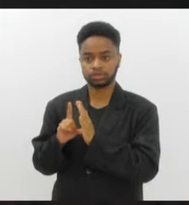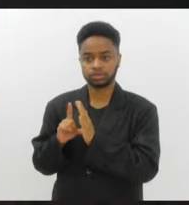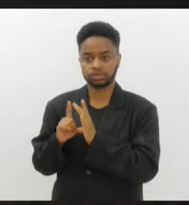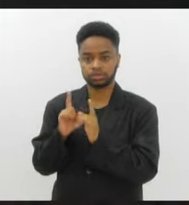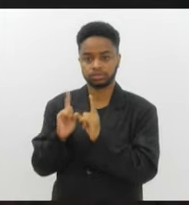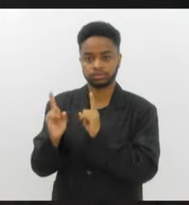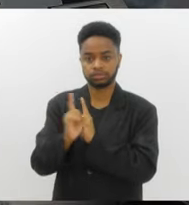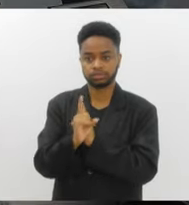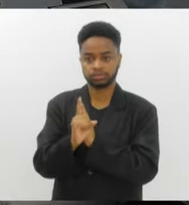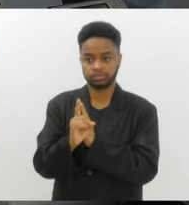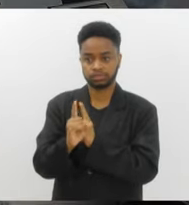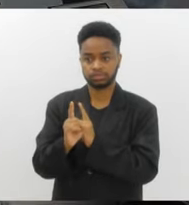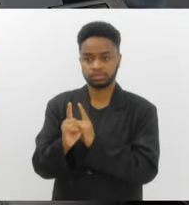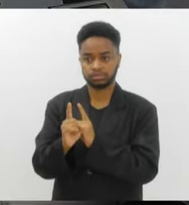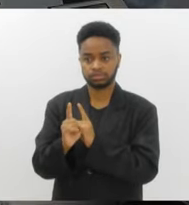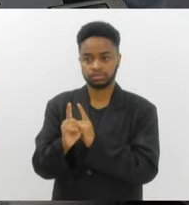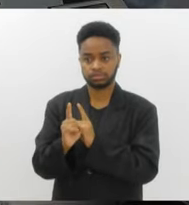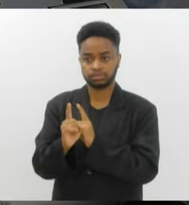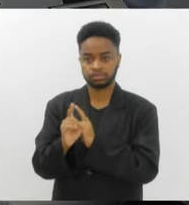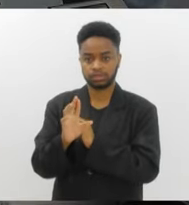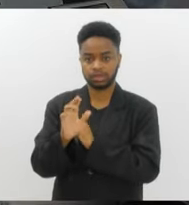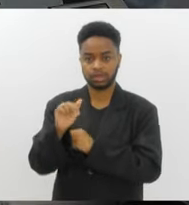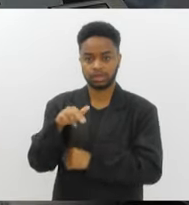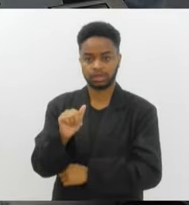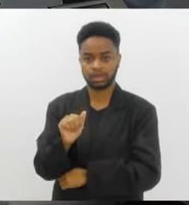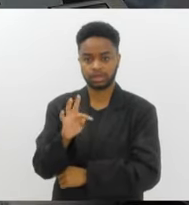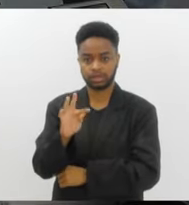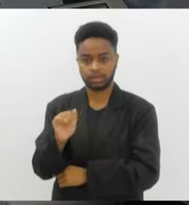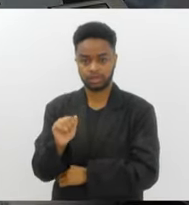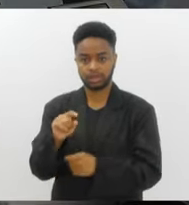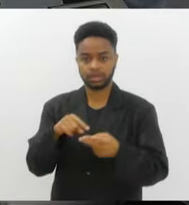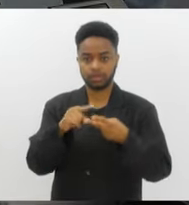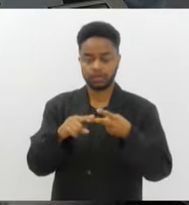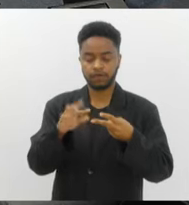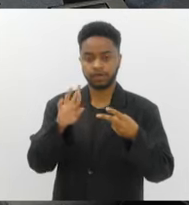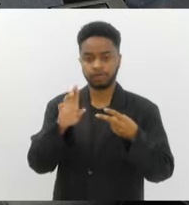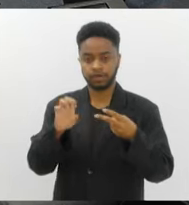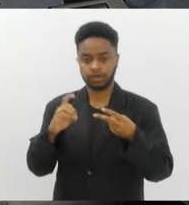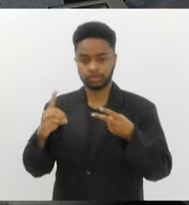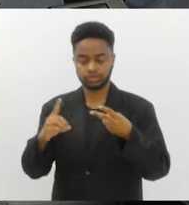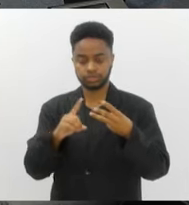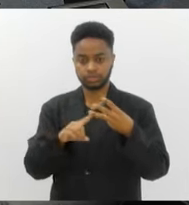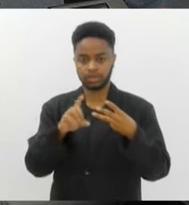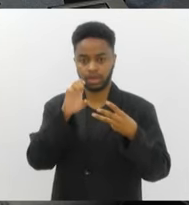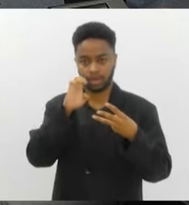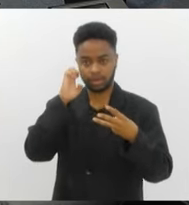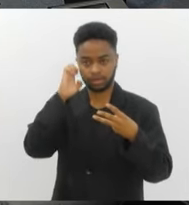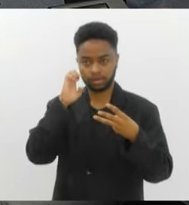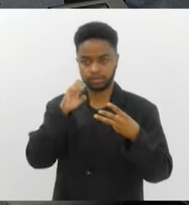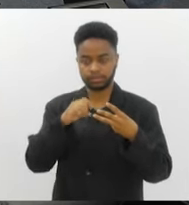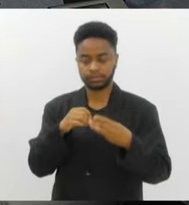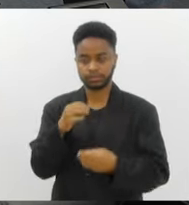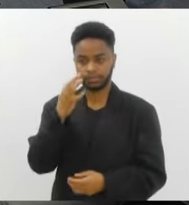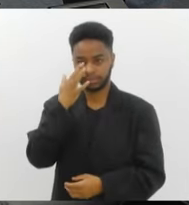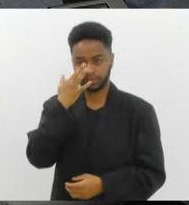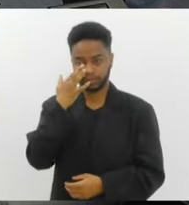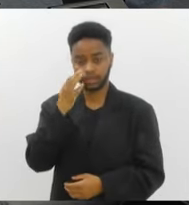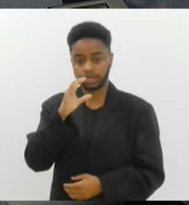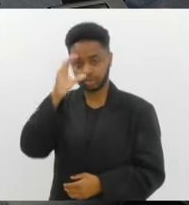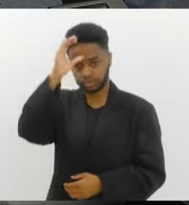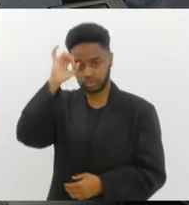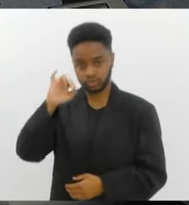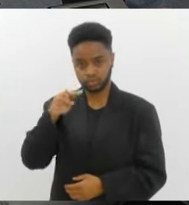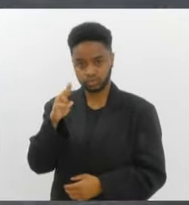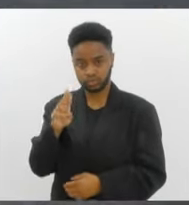ordem. Uma questão de ordem também. Renata Souza, Fred Pacheco, Élia Katakimoto. Tia Ju, por gentileza, assuma os